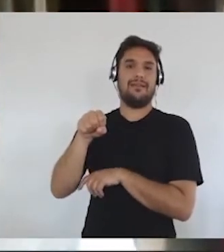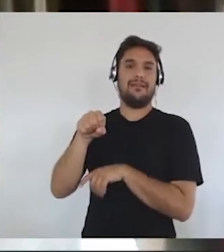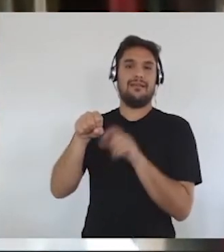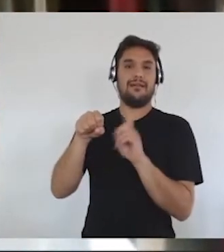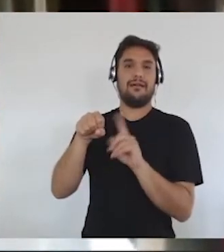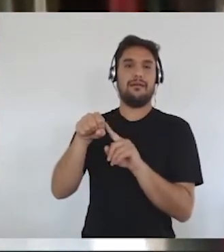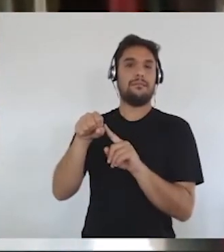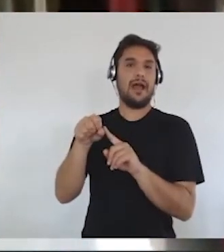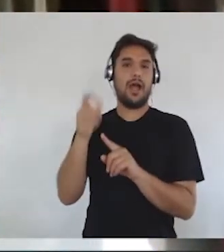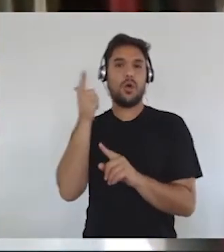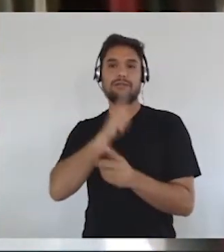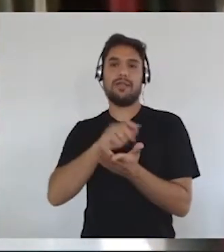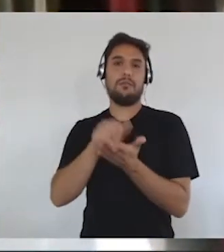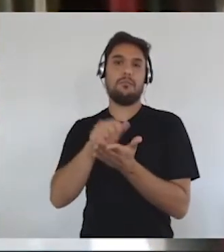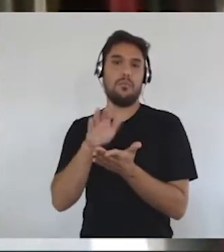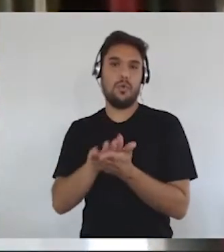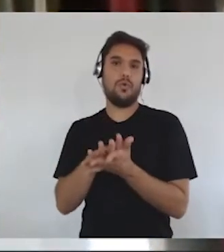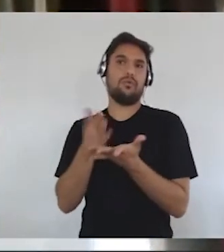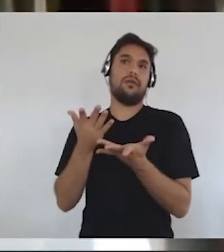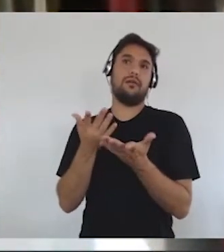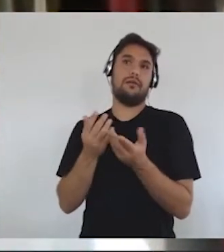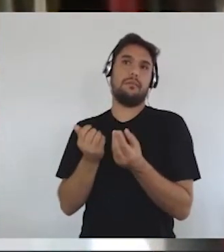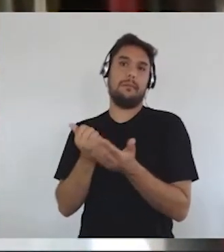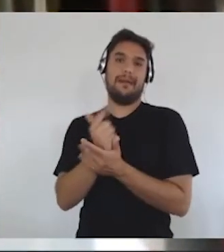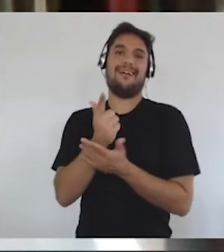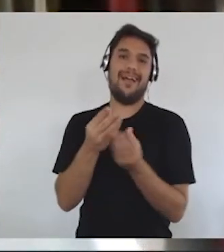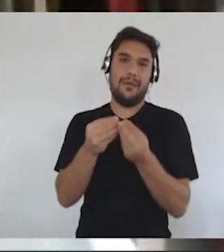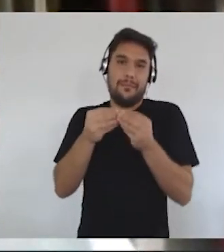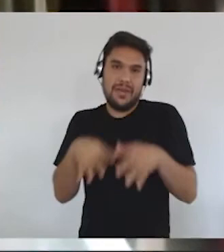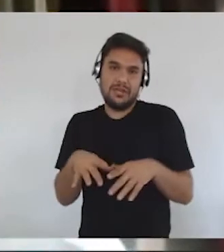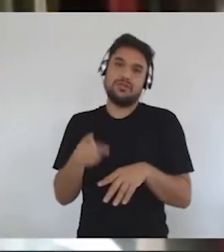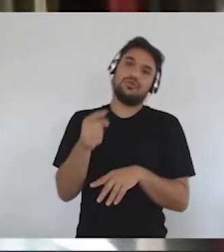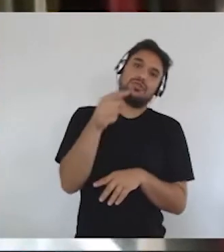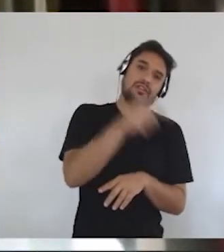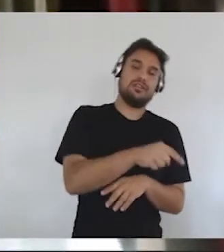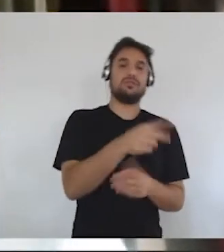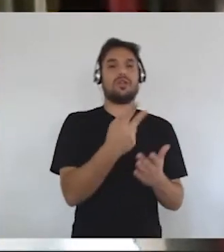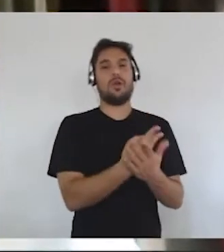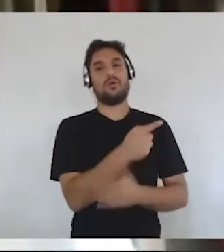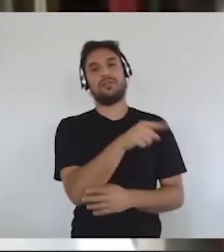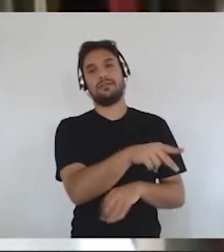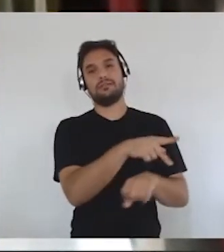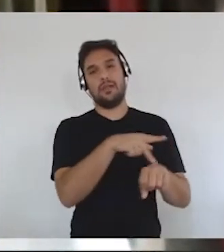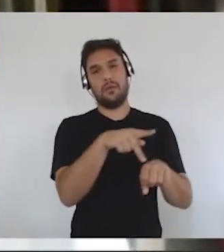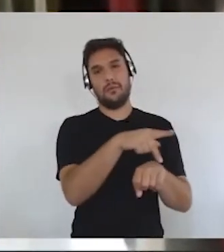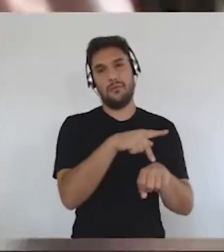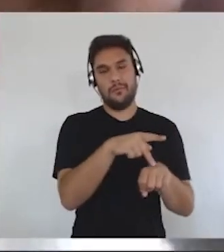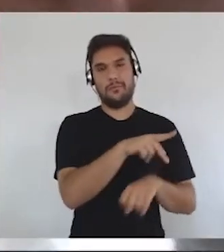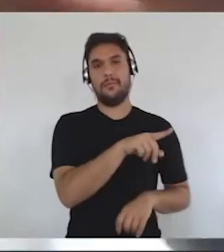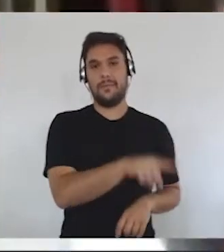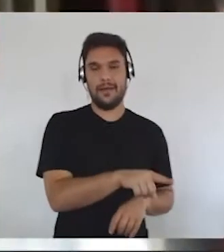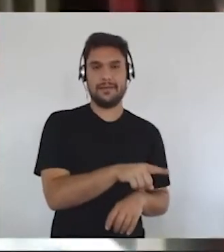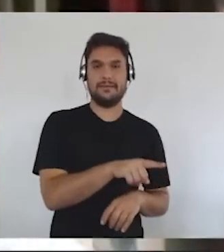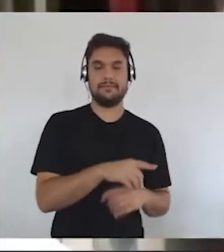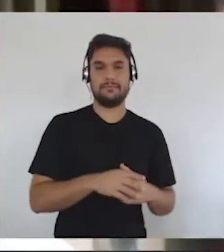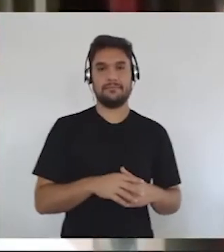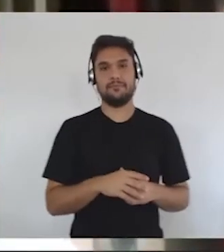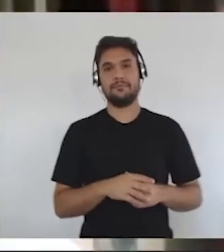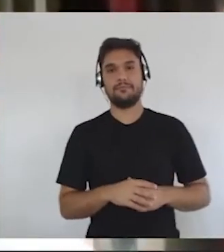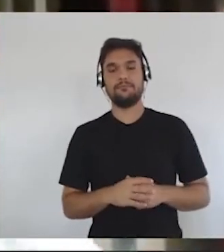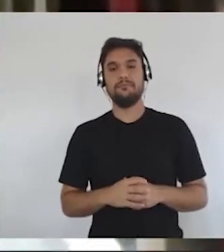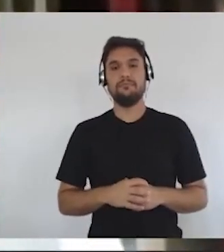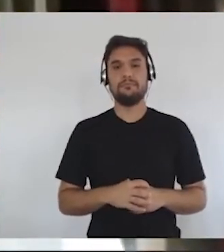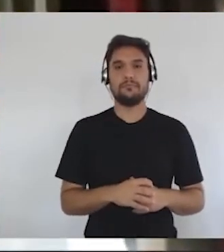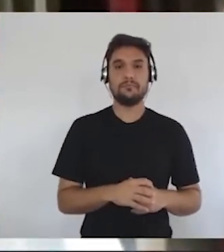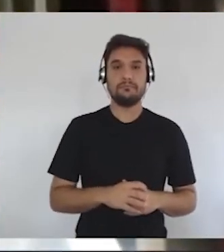se recompor dos prejuízos financeiros decursivos daquele mal, entendidamente, que aquele Estado tenha